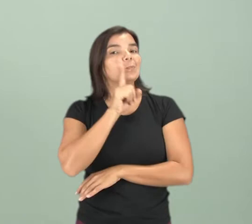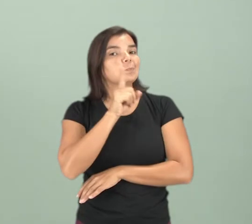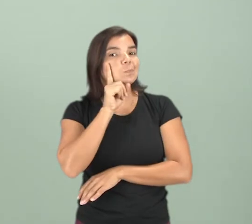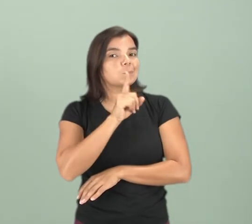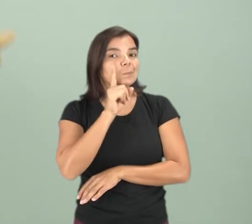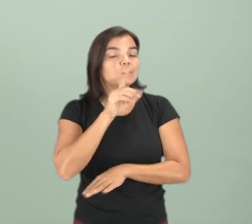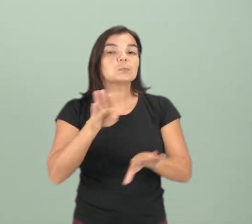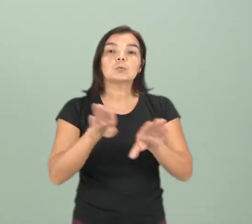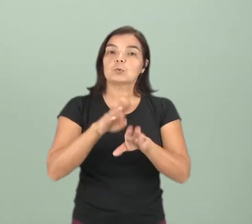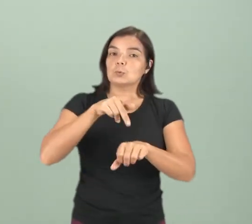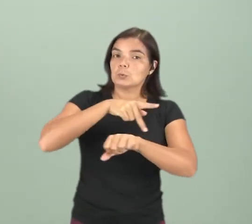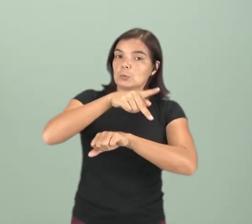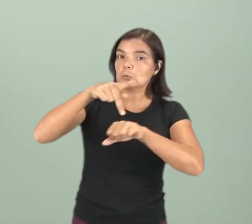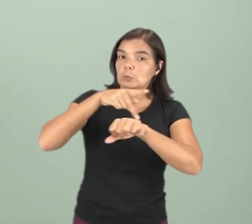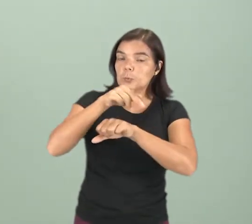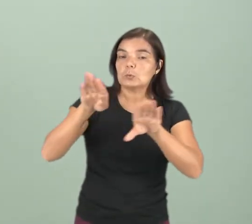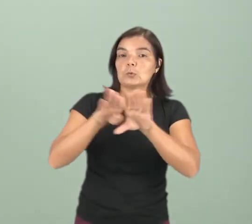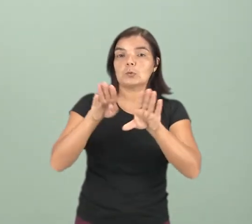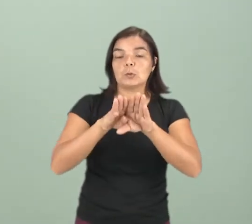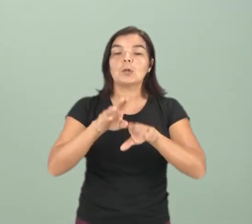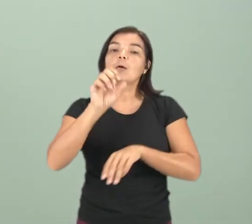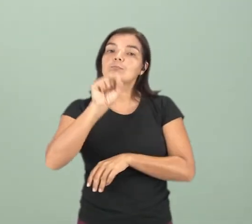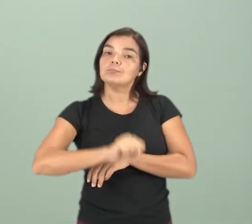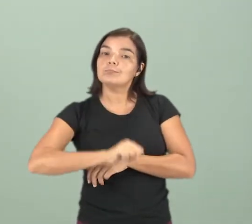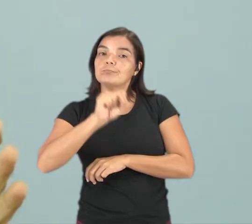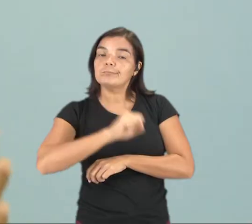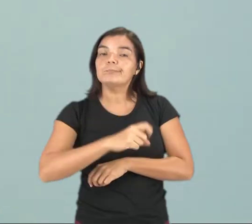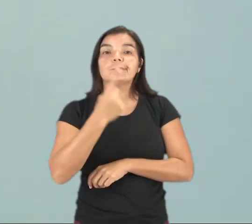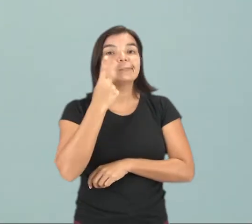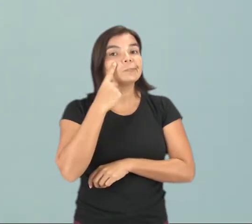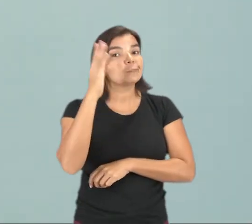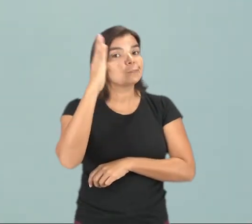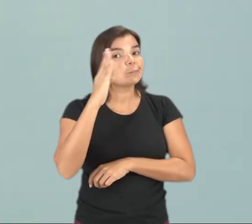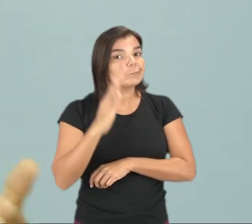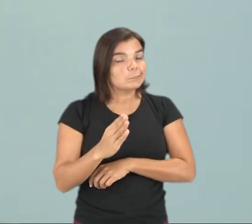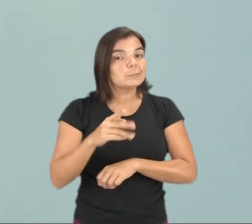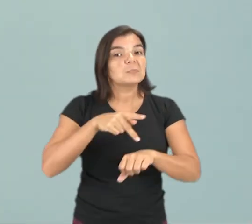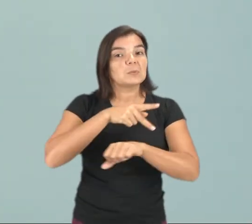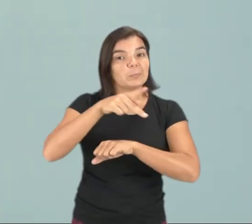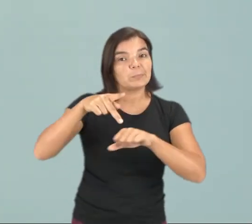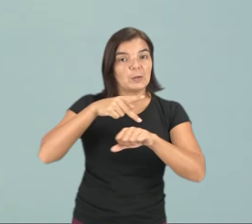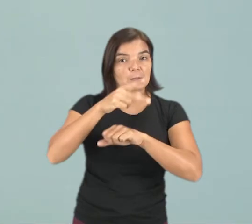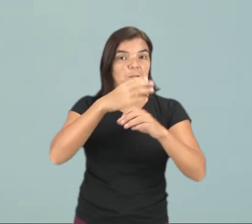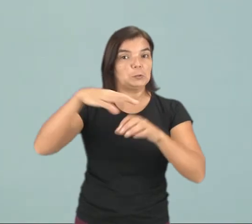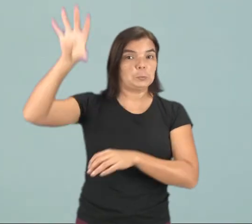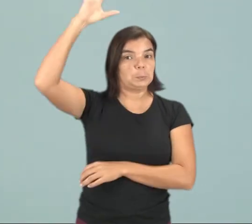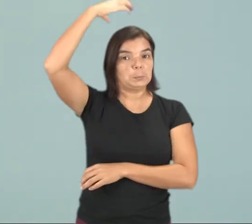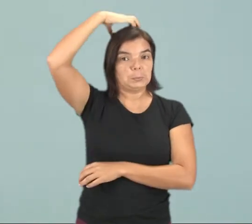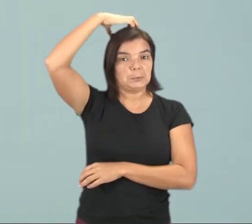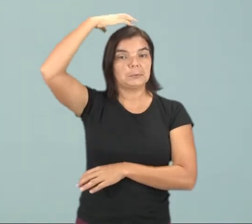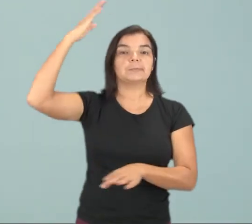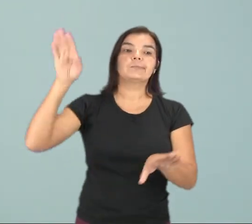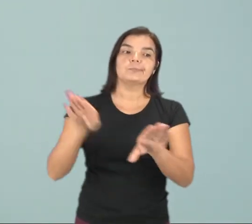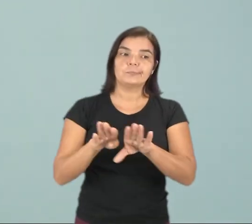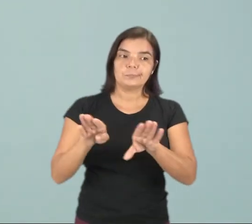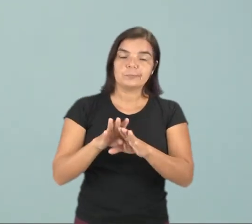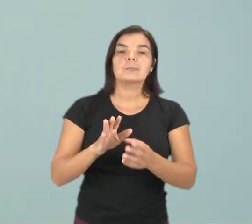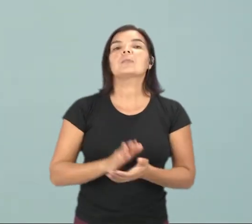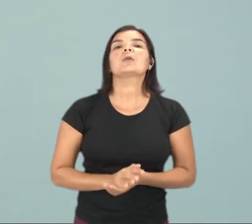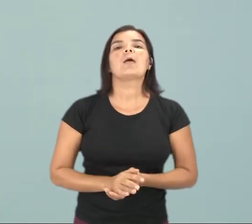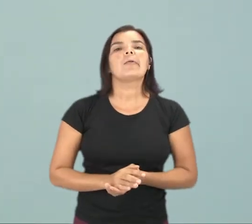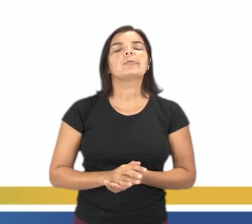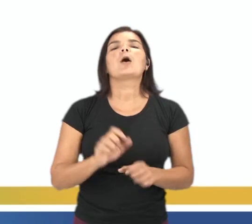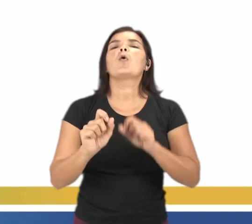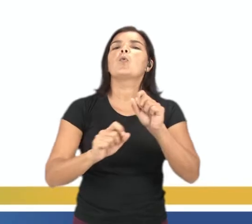americanos, os países também da América do Sul, às vezes, veem o Brasil como um país imperialista. Então, na década de